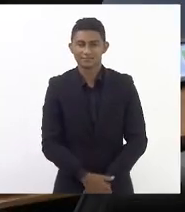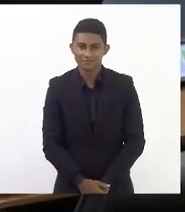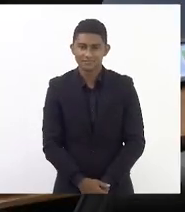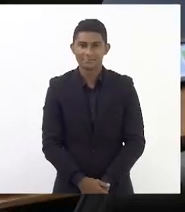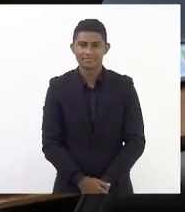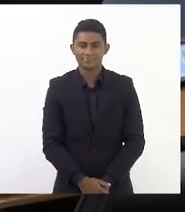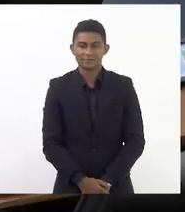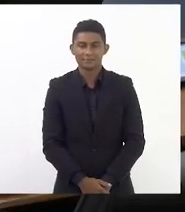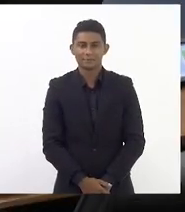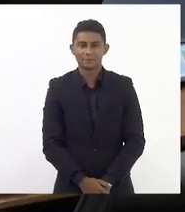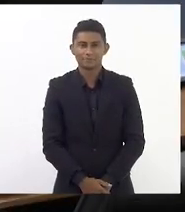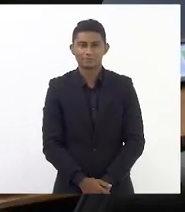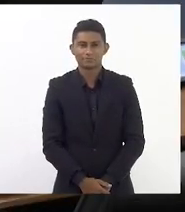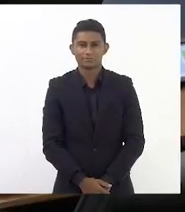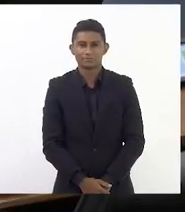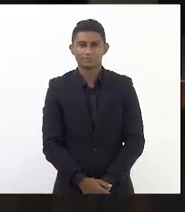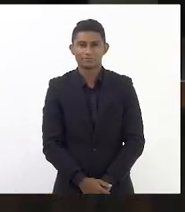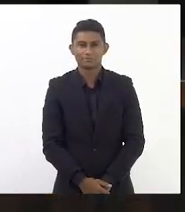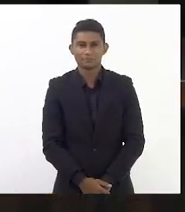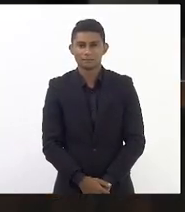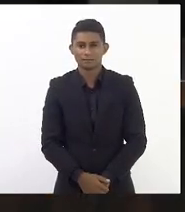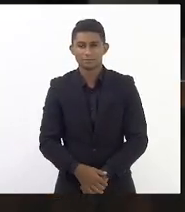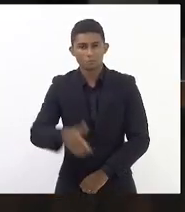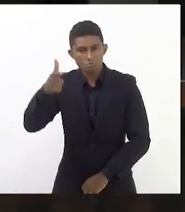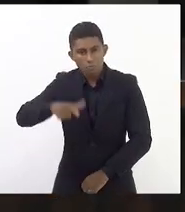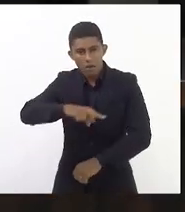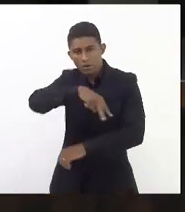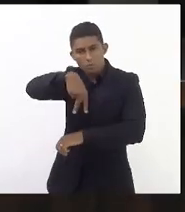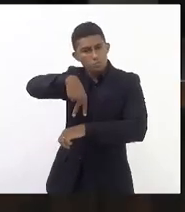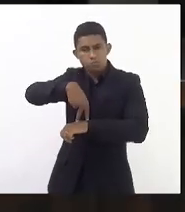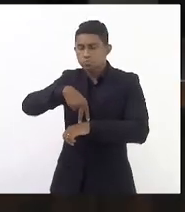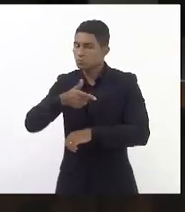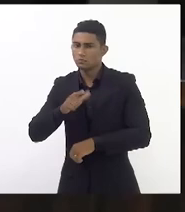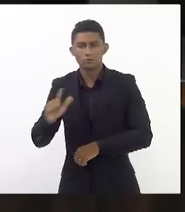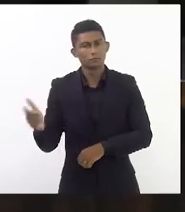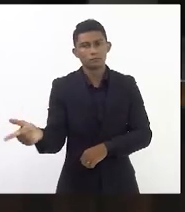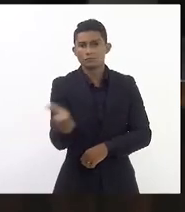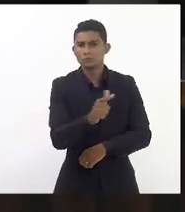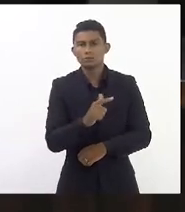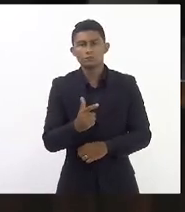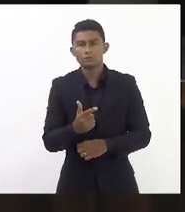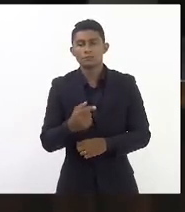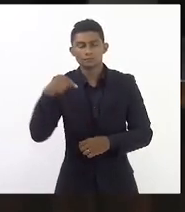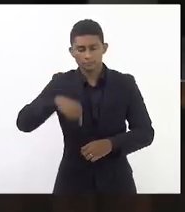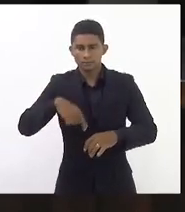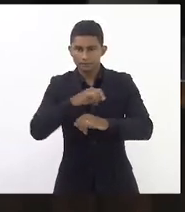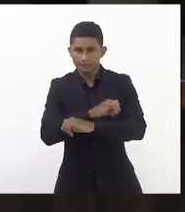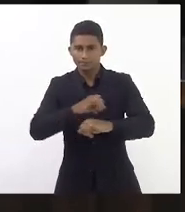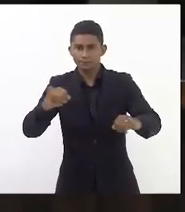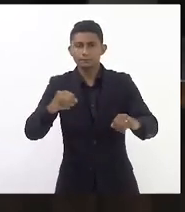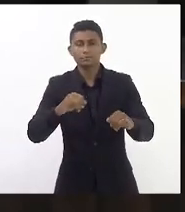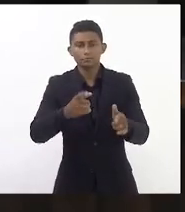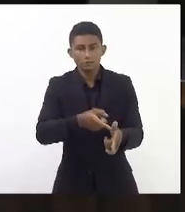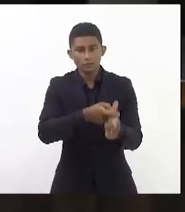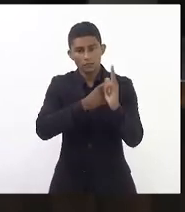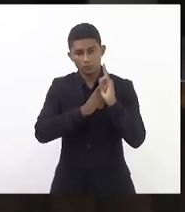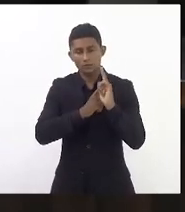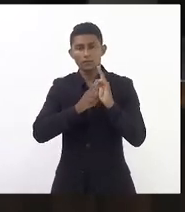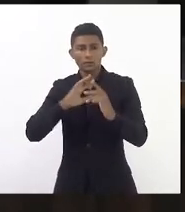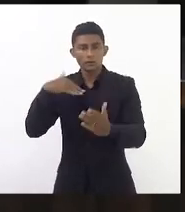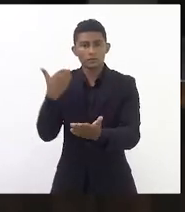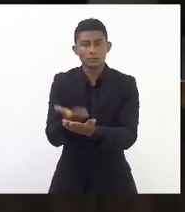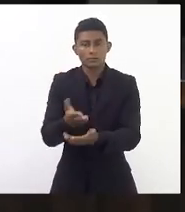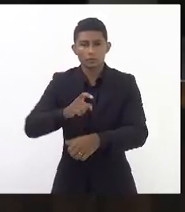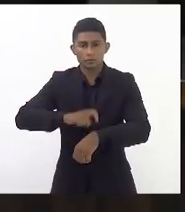Não havendo mais oradores inscritos, A presidente suspende os trabalhos até